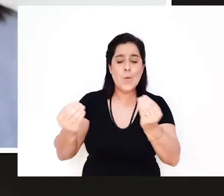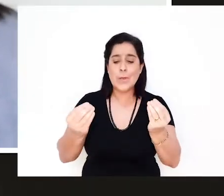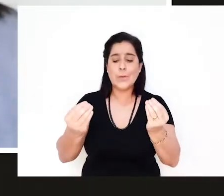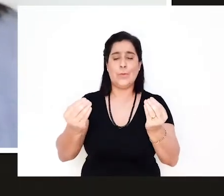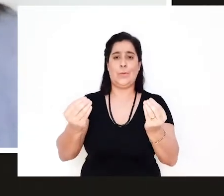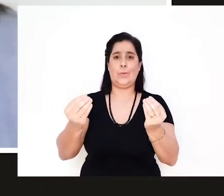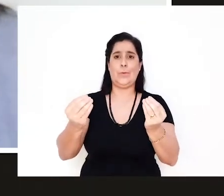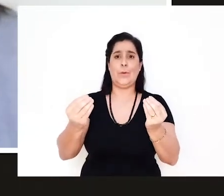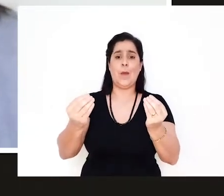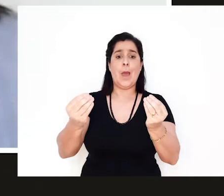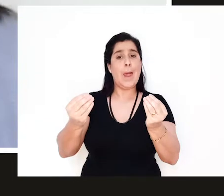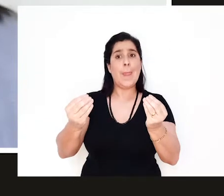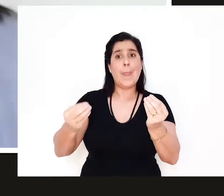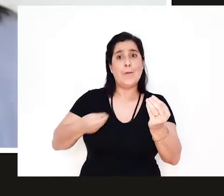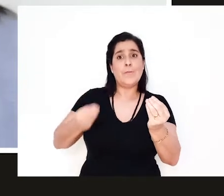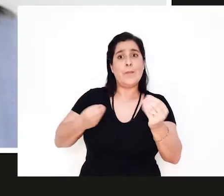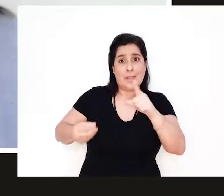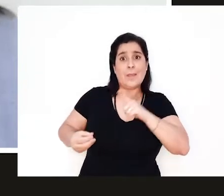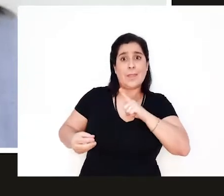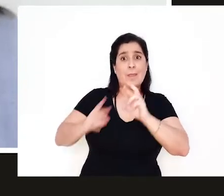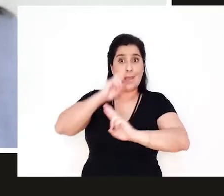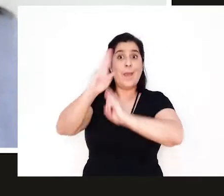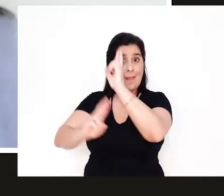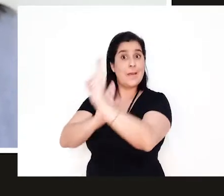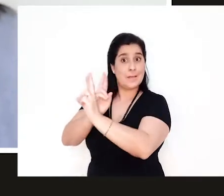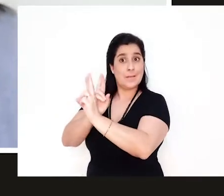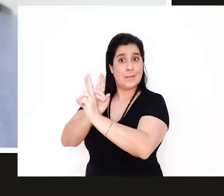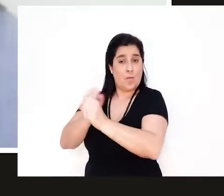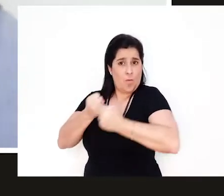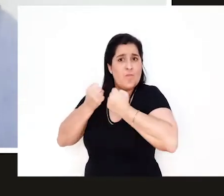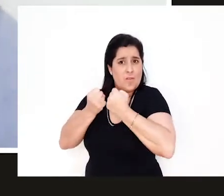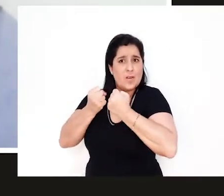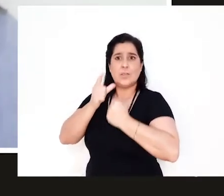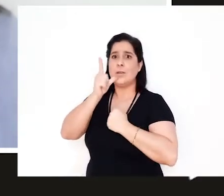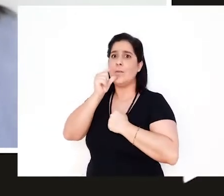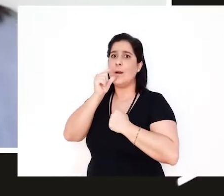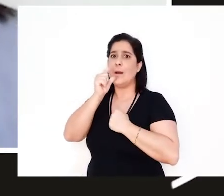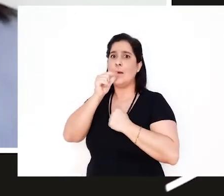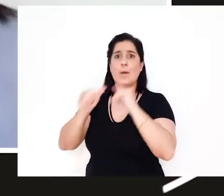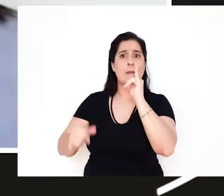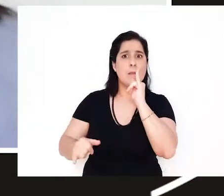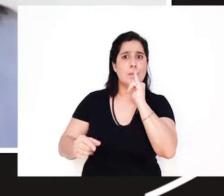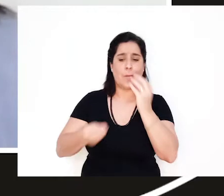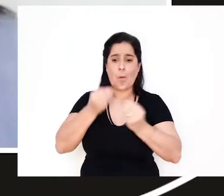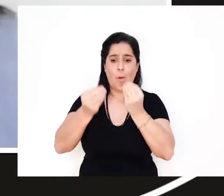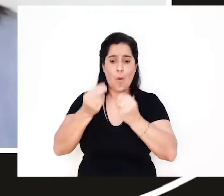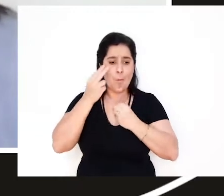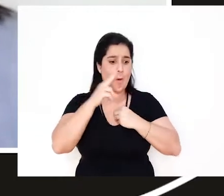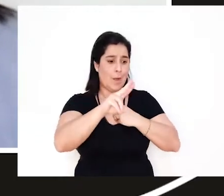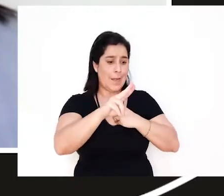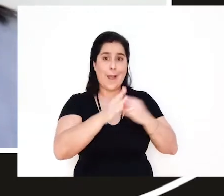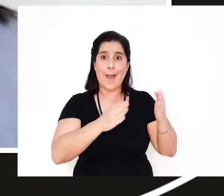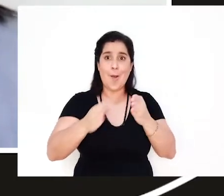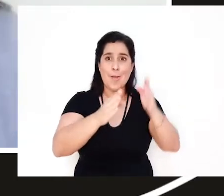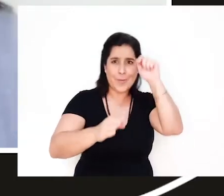que é Manaus, tem em algum momento uma relação forte com a água. Porque não tem como olhar aqui em Manaus para o Rio Negro e não